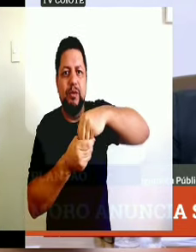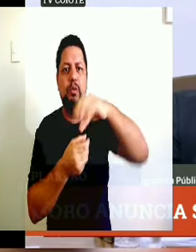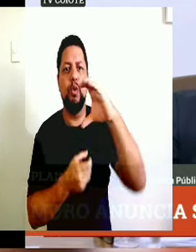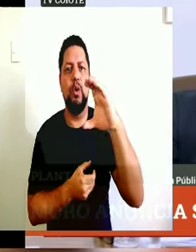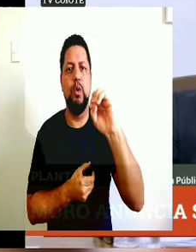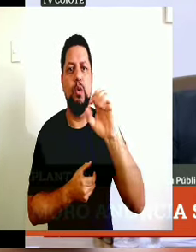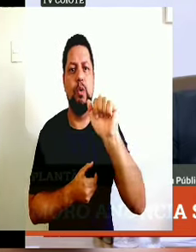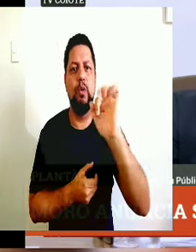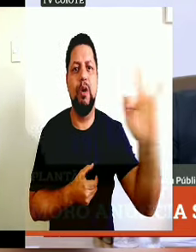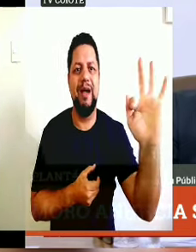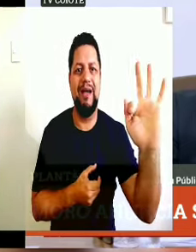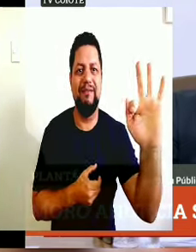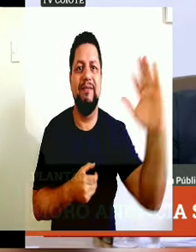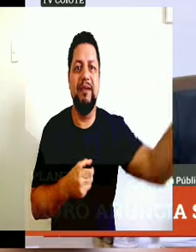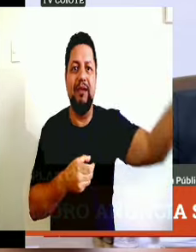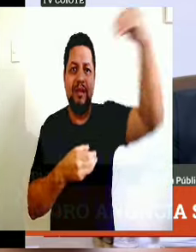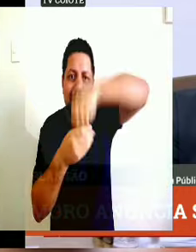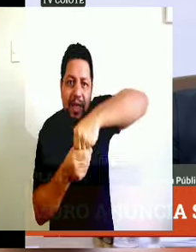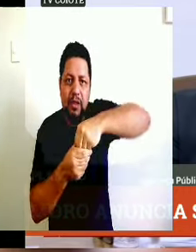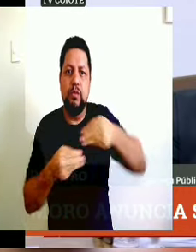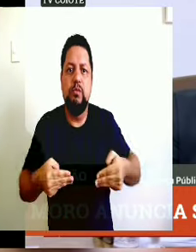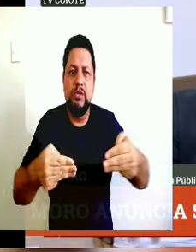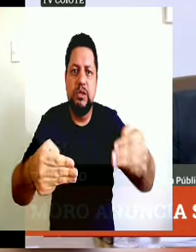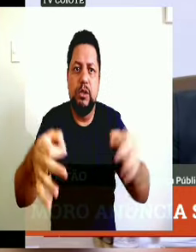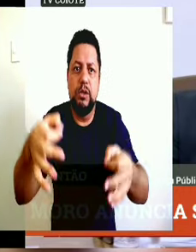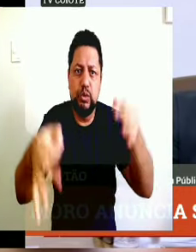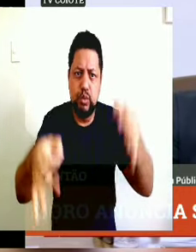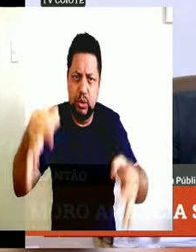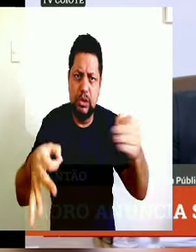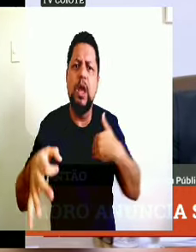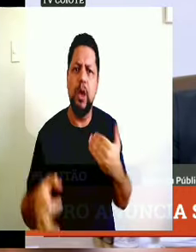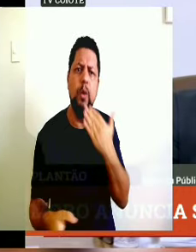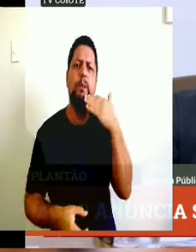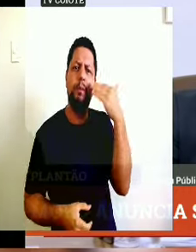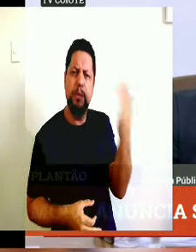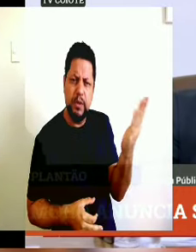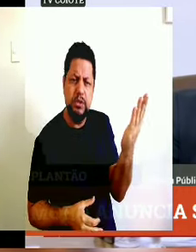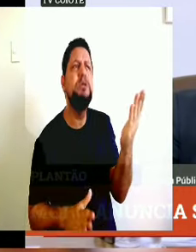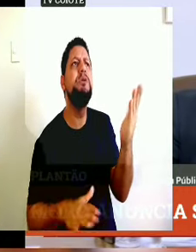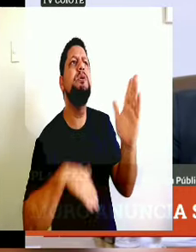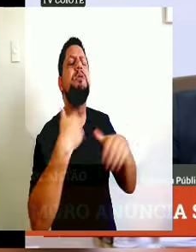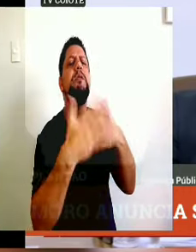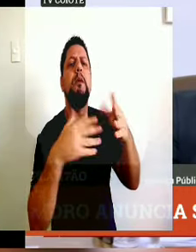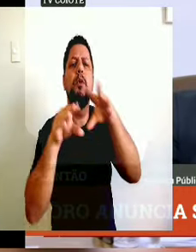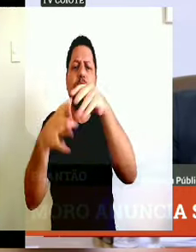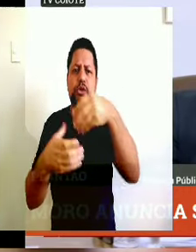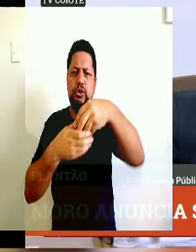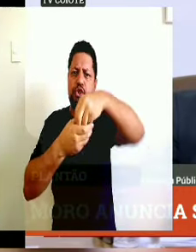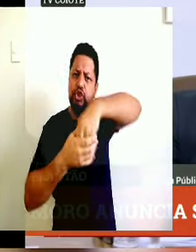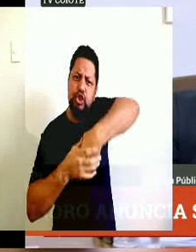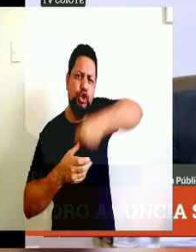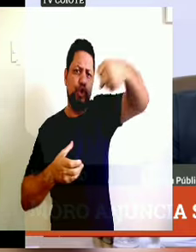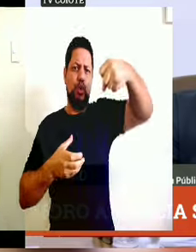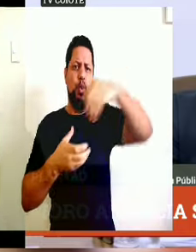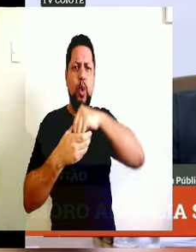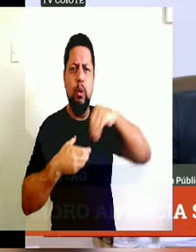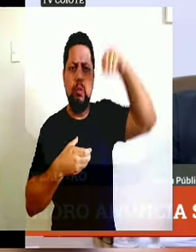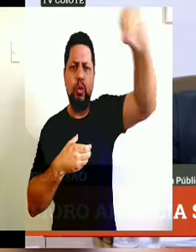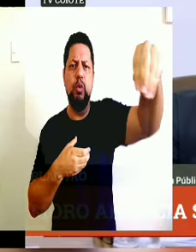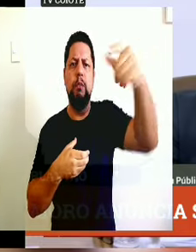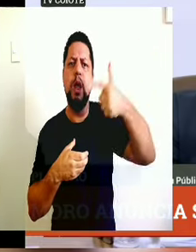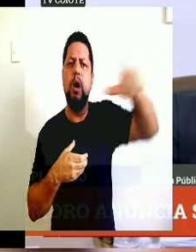fosse colocado no Instituto do Ministério da Justiça, nós os fortalecemos. Depois ele acabou sendo transferido para outros órgãos.